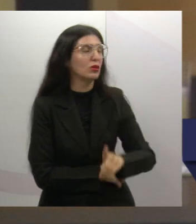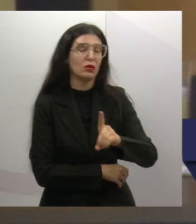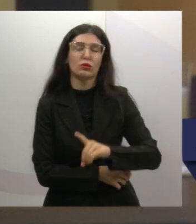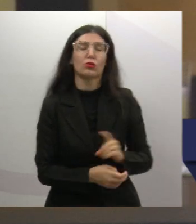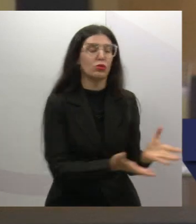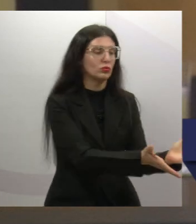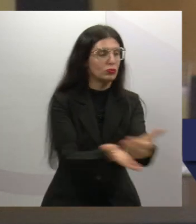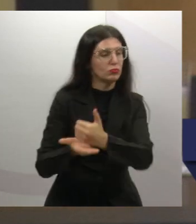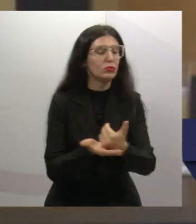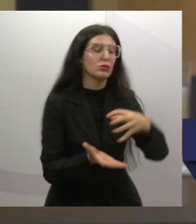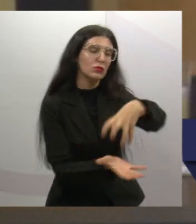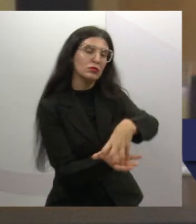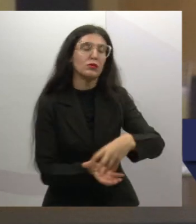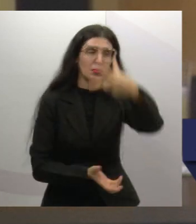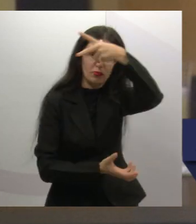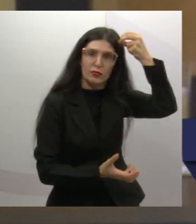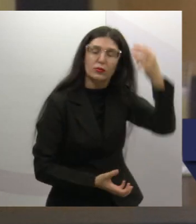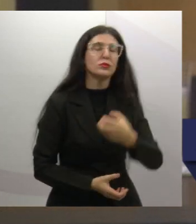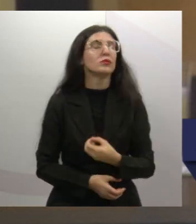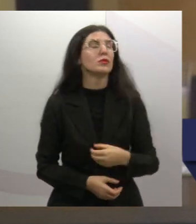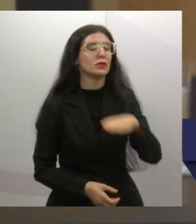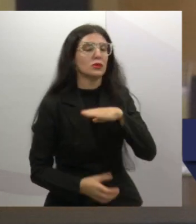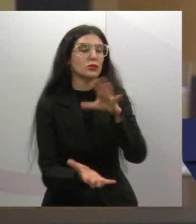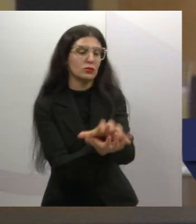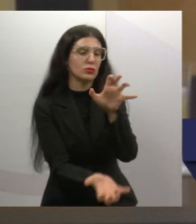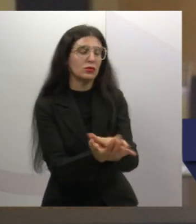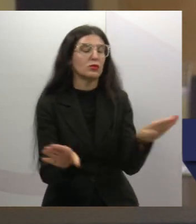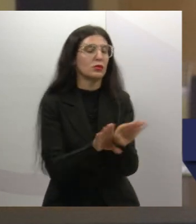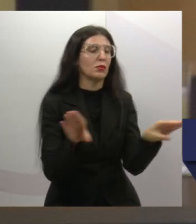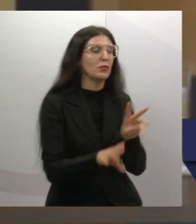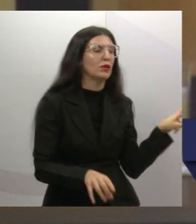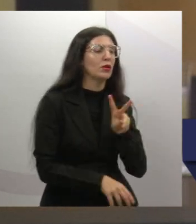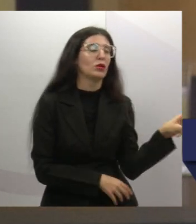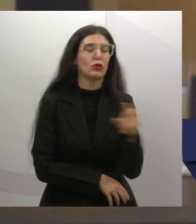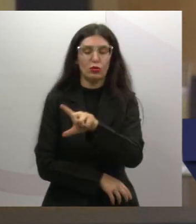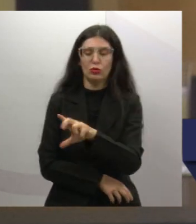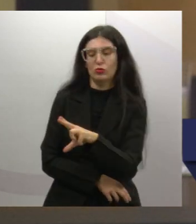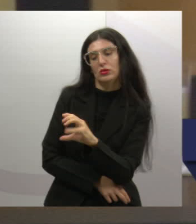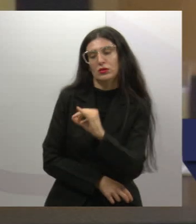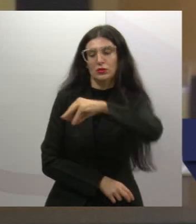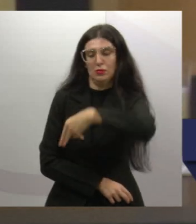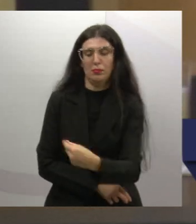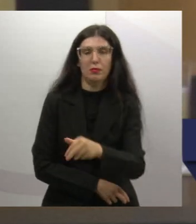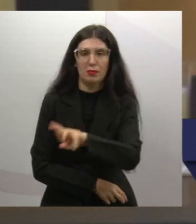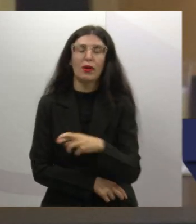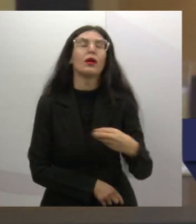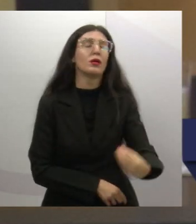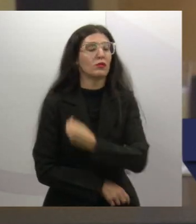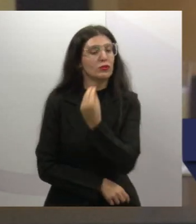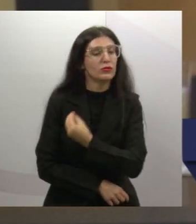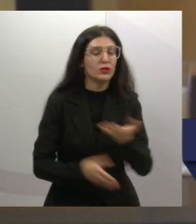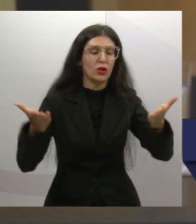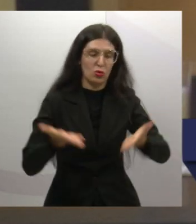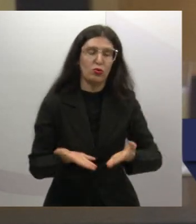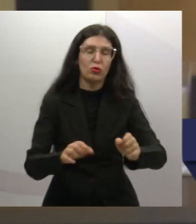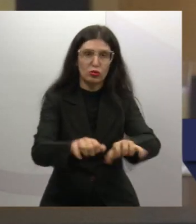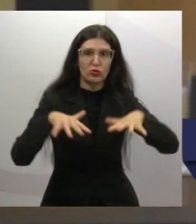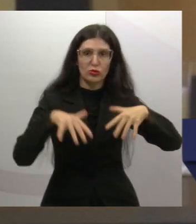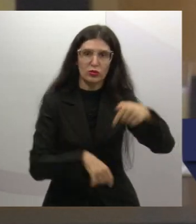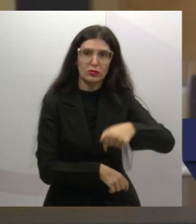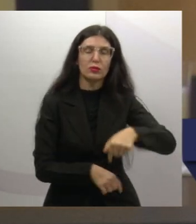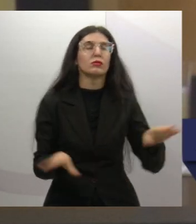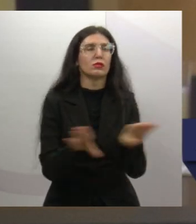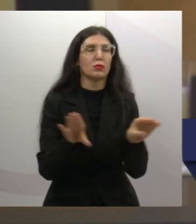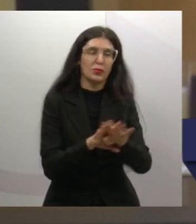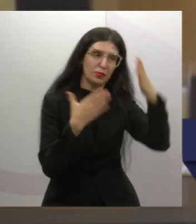de Jacareí, e da senhora vereadora Lucimar Ponciano, presente aqui no auditório. Agradecemos também os servidores e de